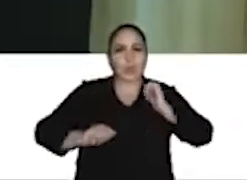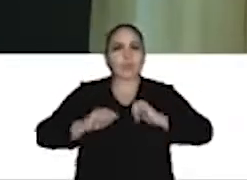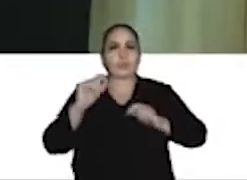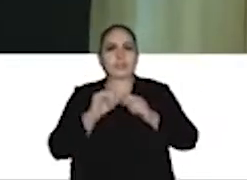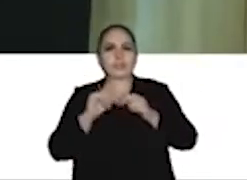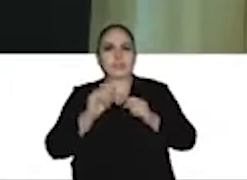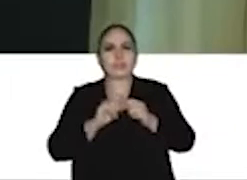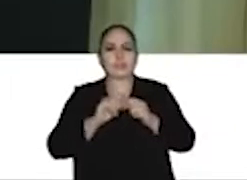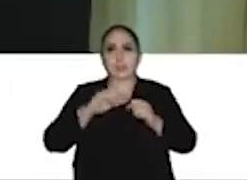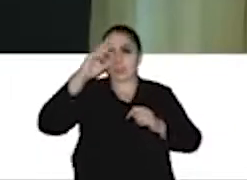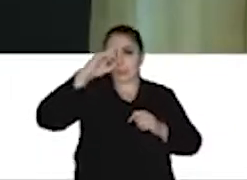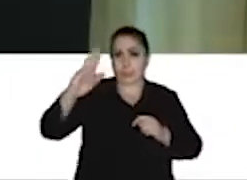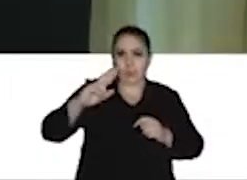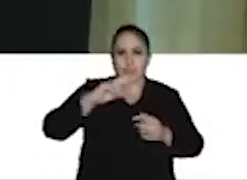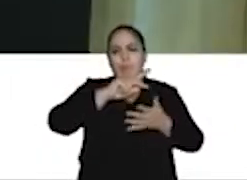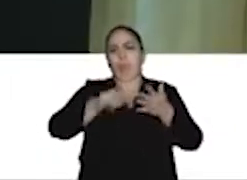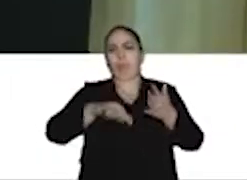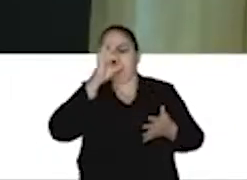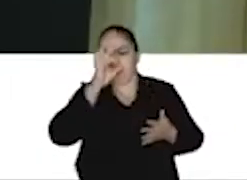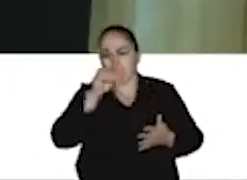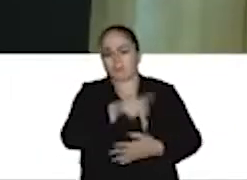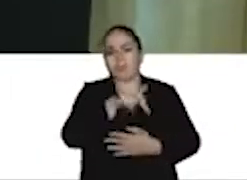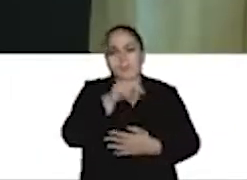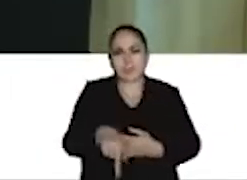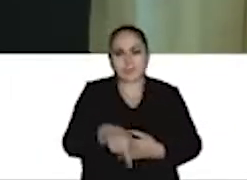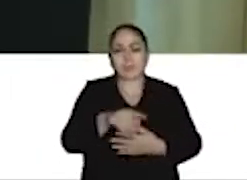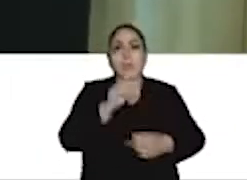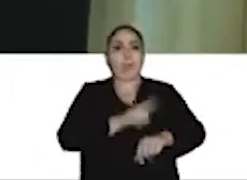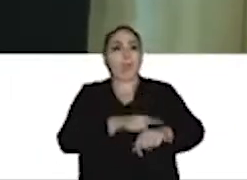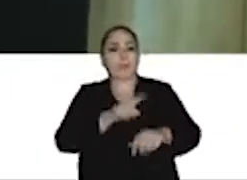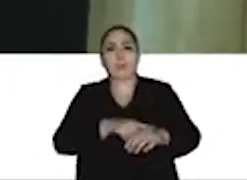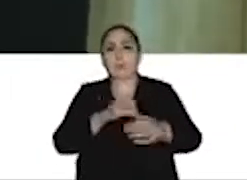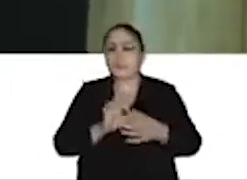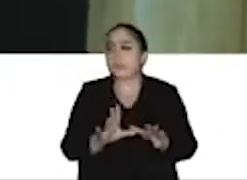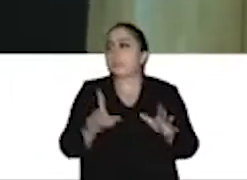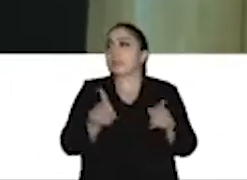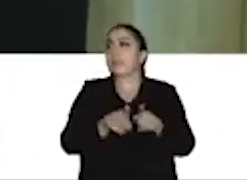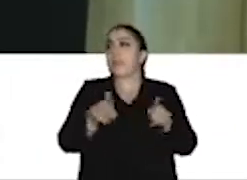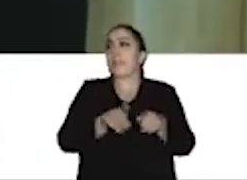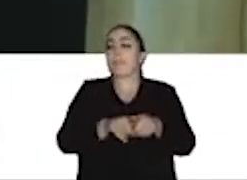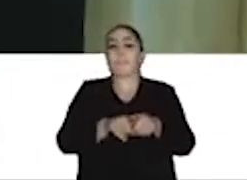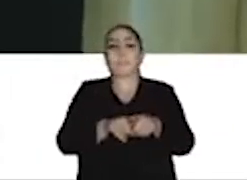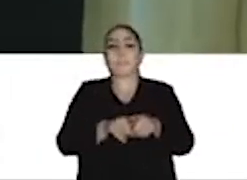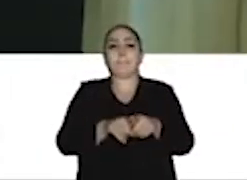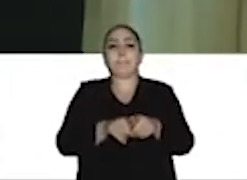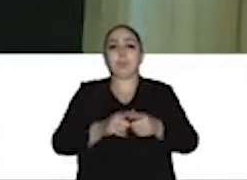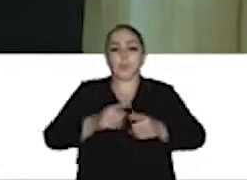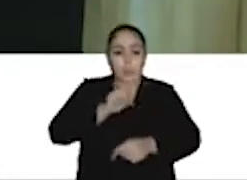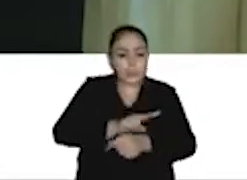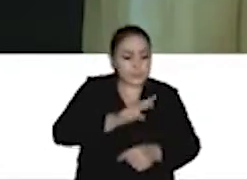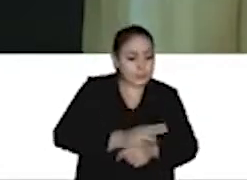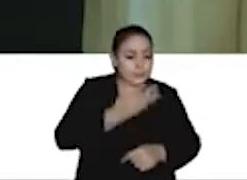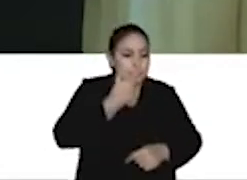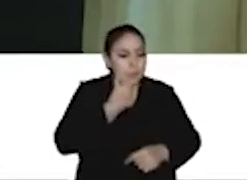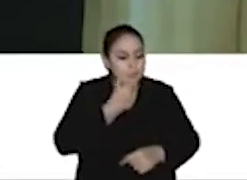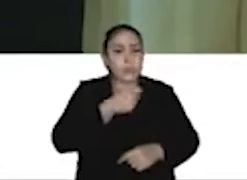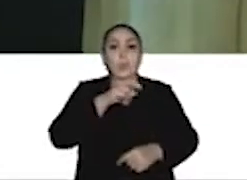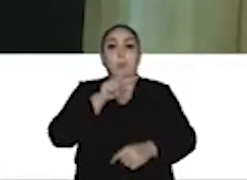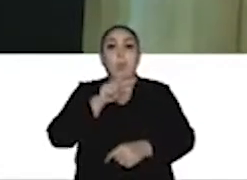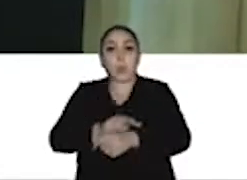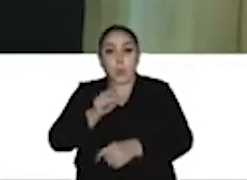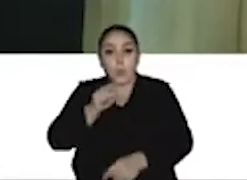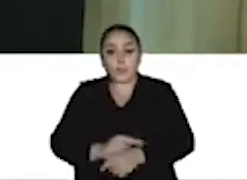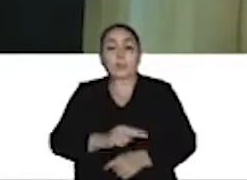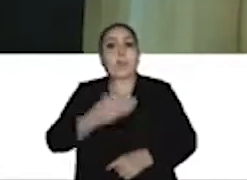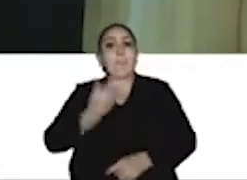diretor, produtor, roteirista, palhaço, professor. Nas horas vagas ele também é babá. Baba Sister, isso dessas pessoas que